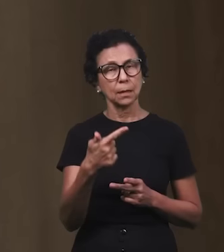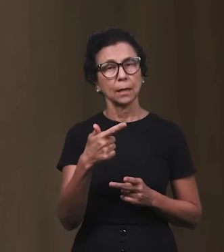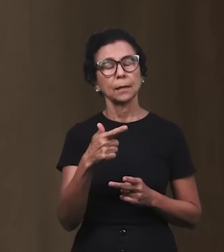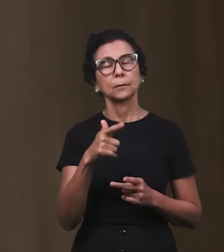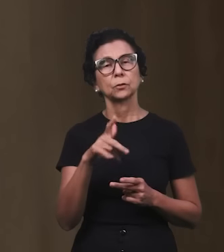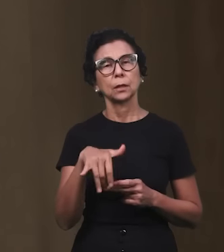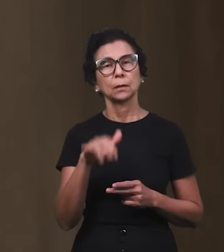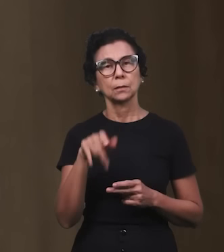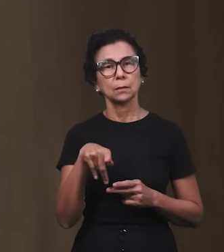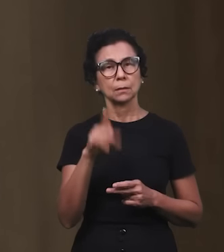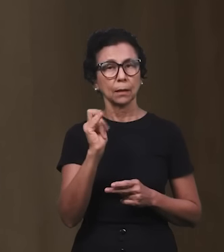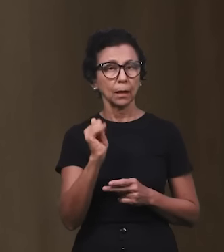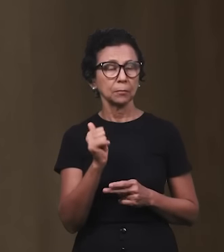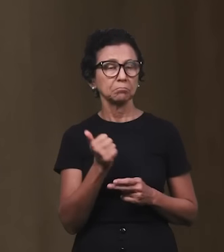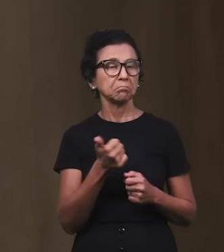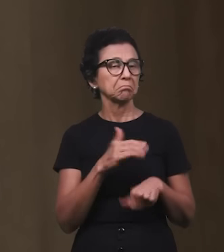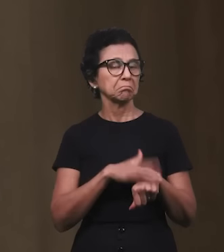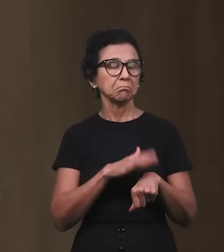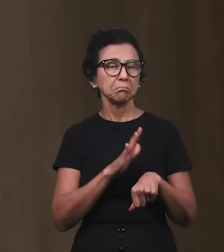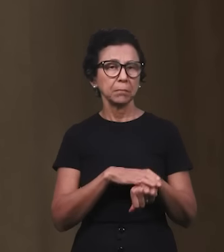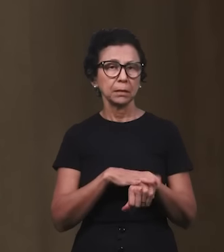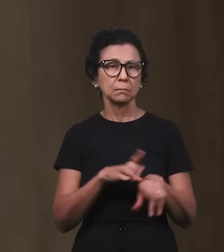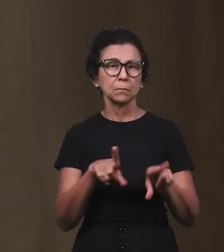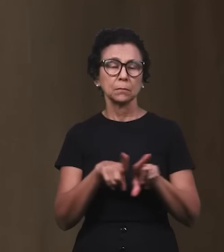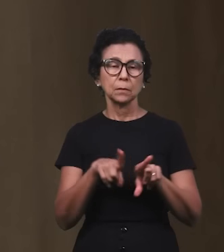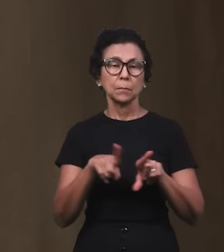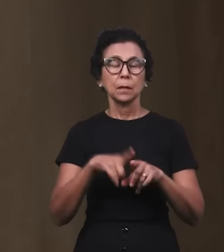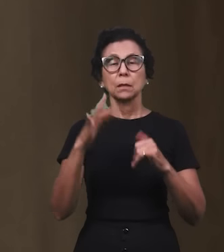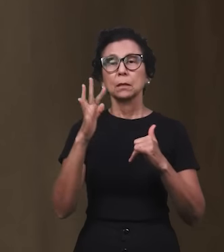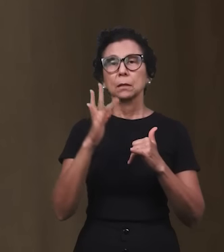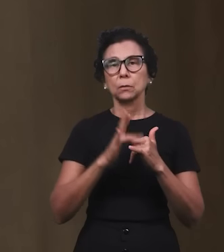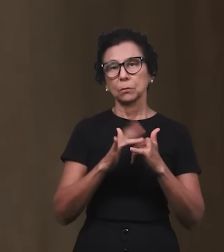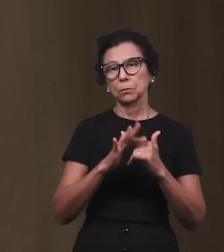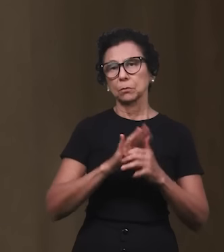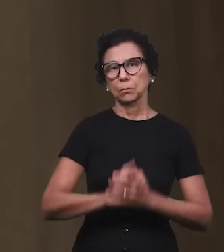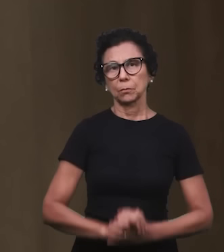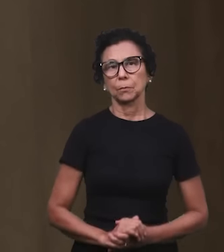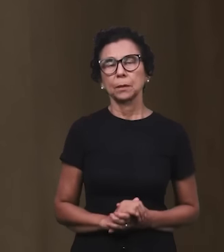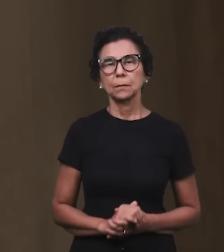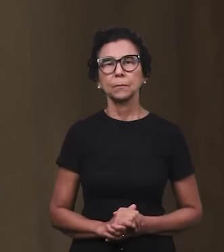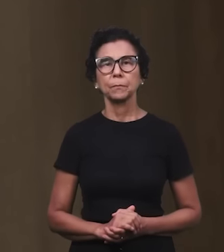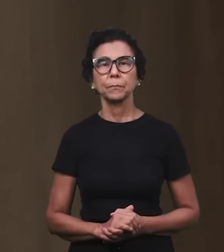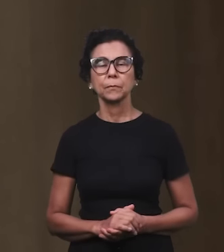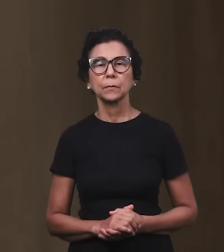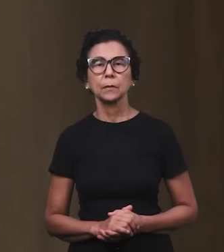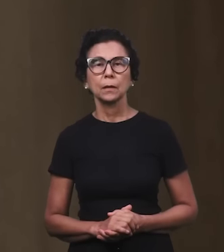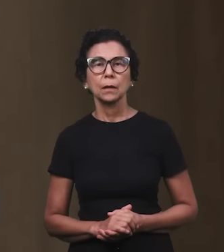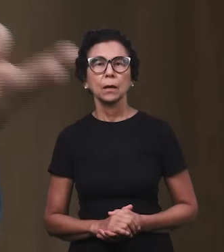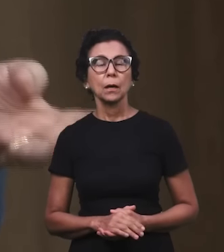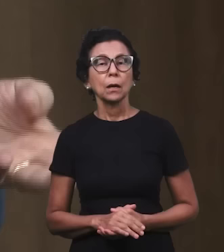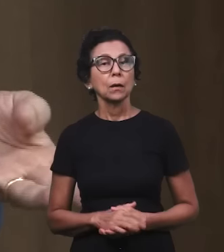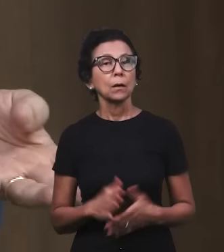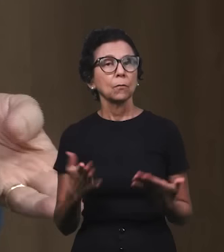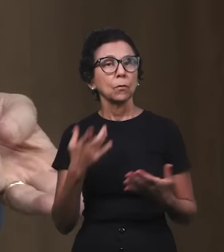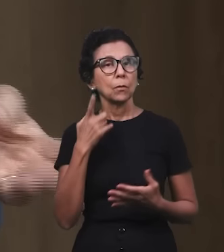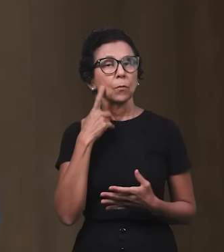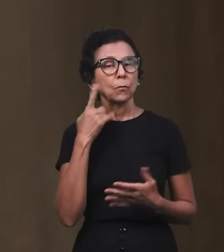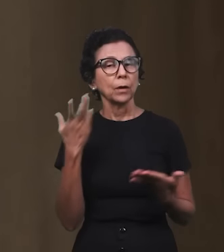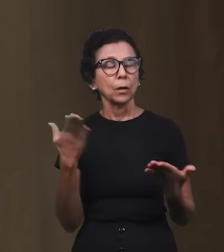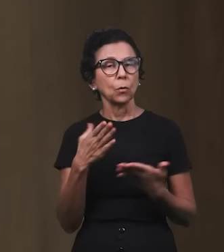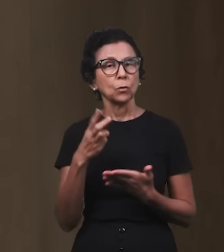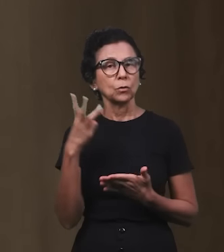de YouTube. Nós vamos falar sobre Momento da Doutrina. Já estamos terminando o